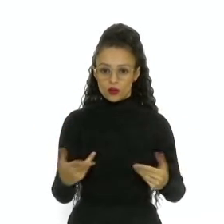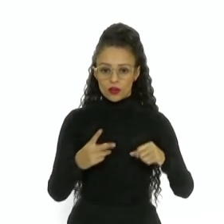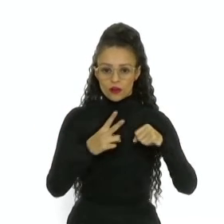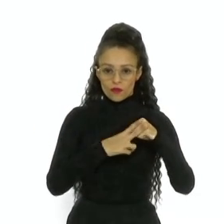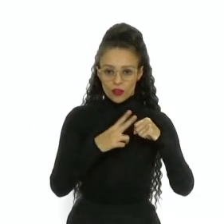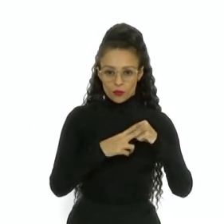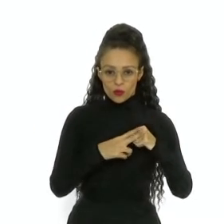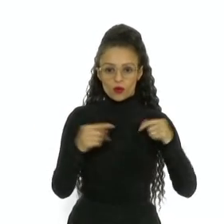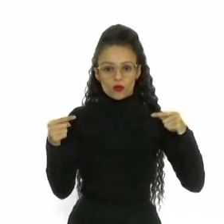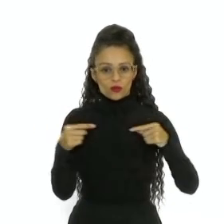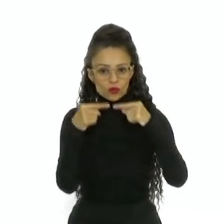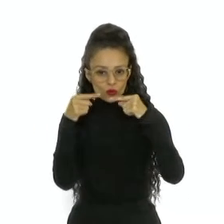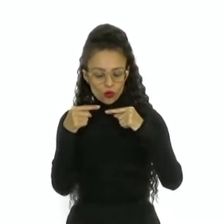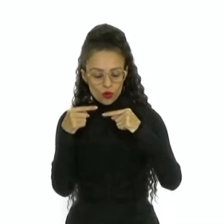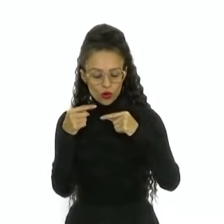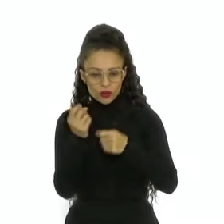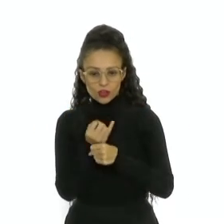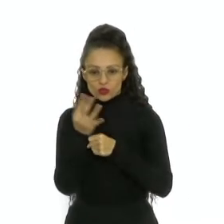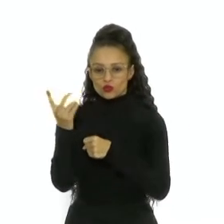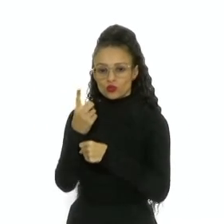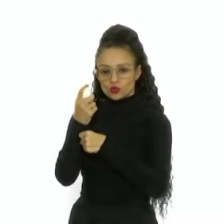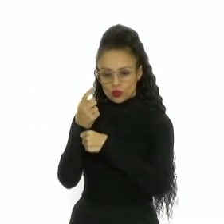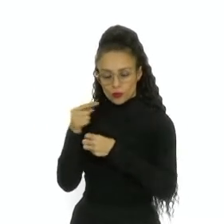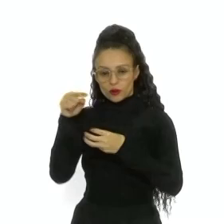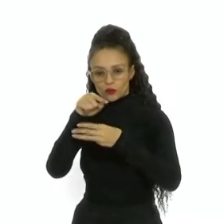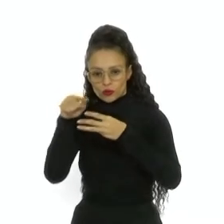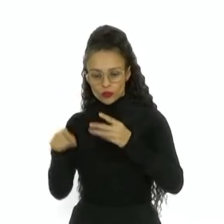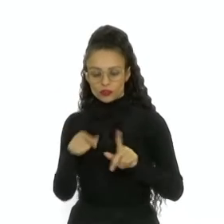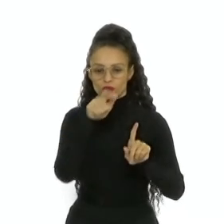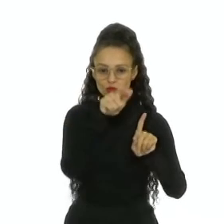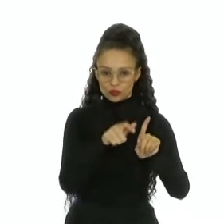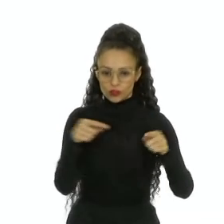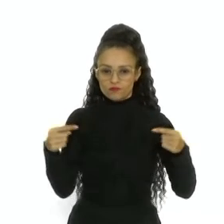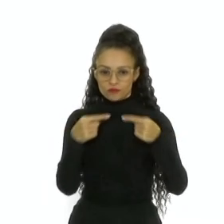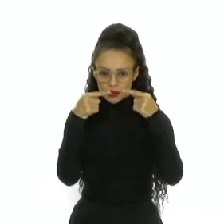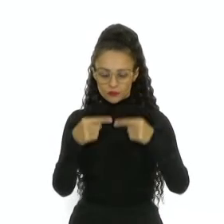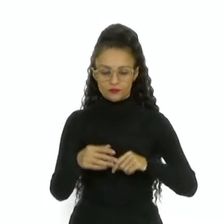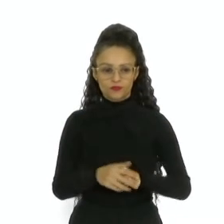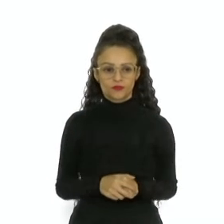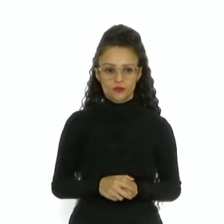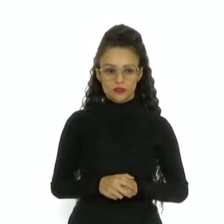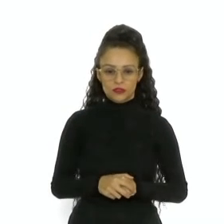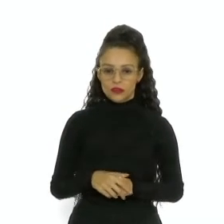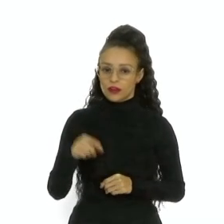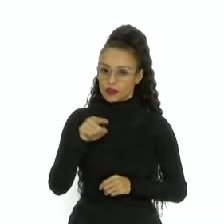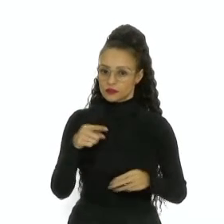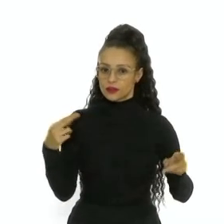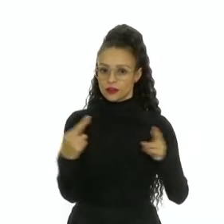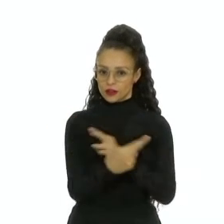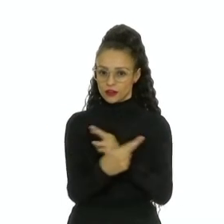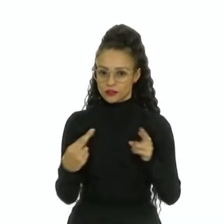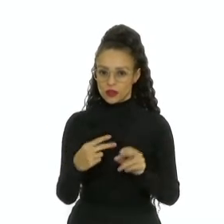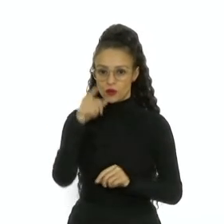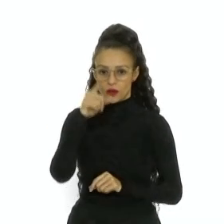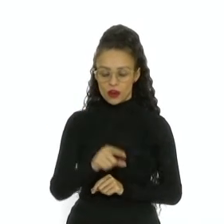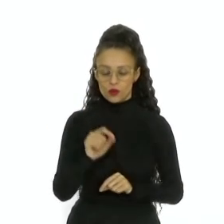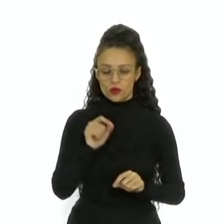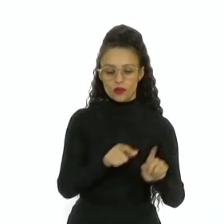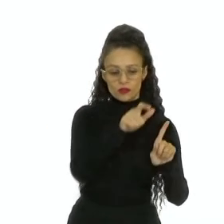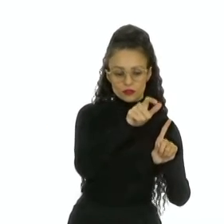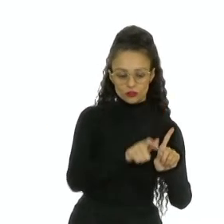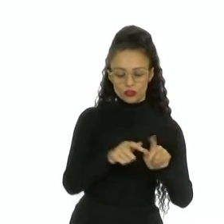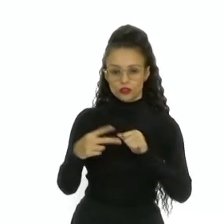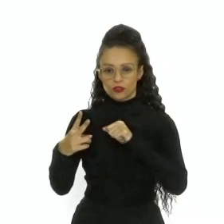verbo concorda em número e pessoa com o sujeito ao qual se refere. A essa relação que se estabelece entre